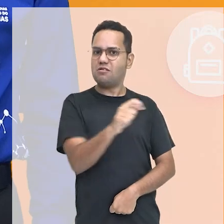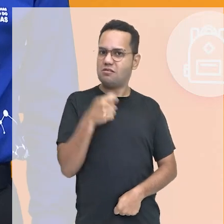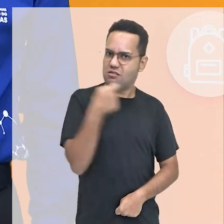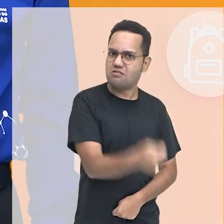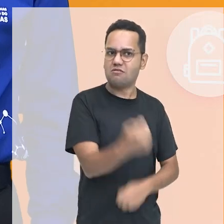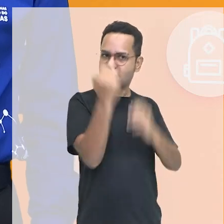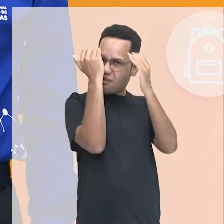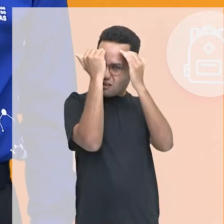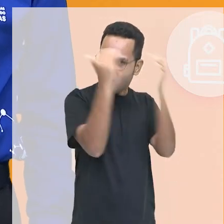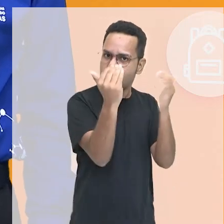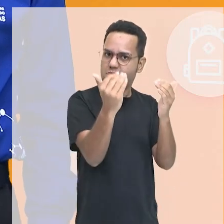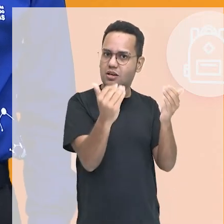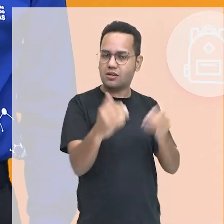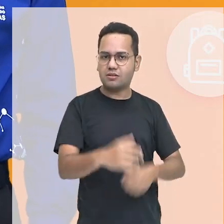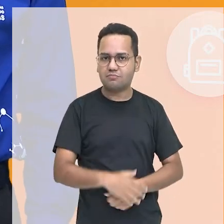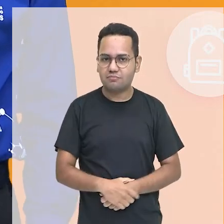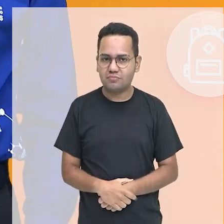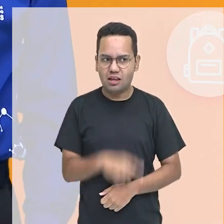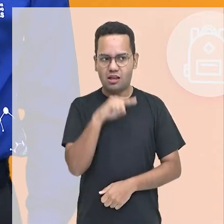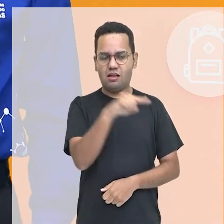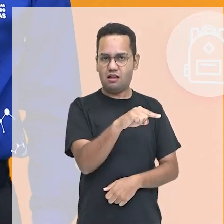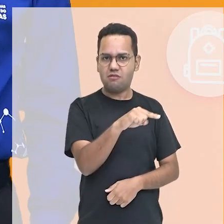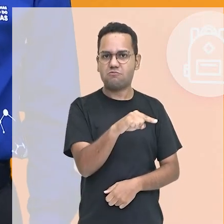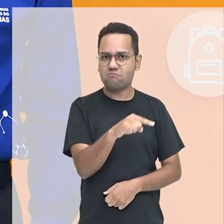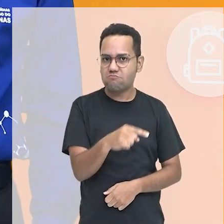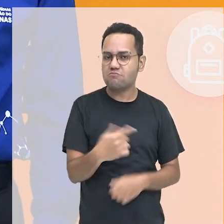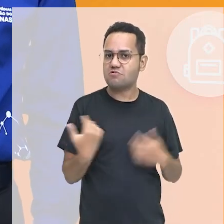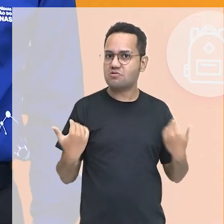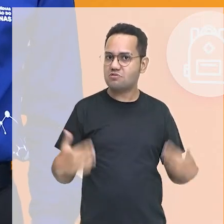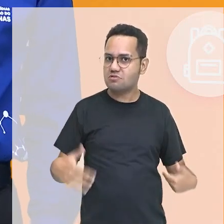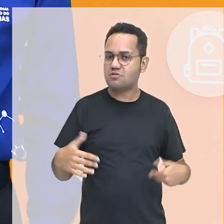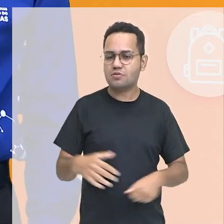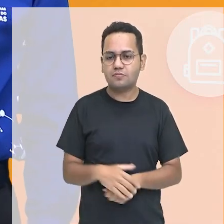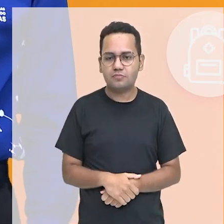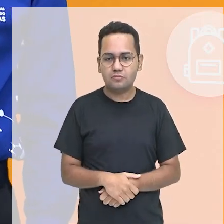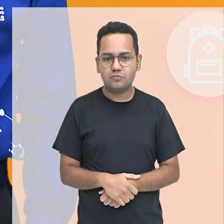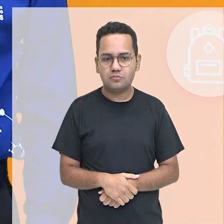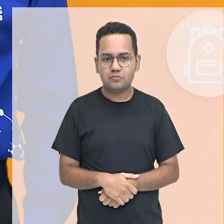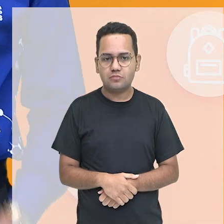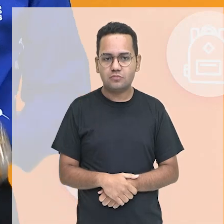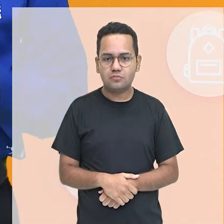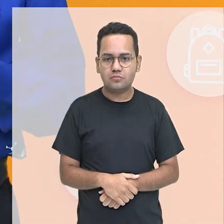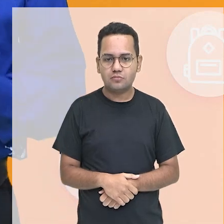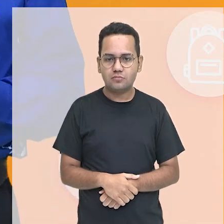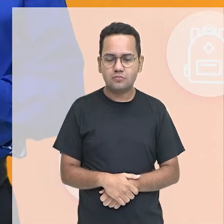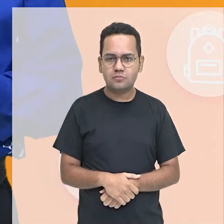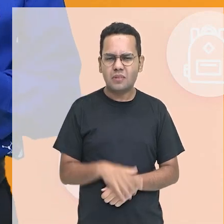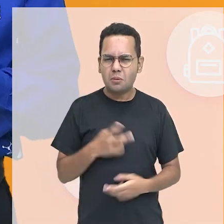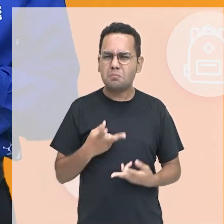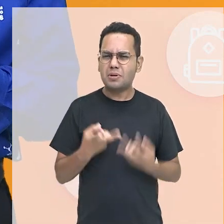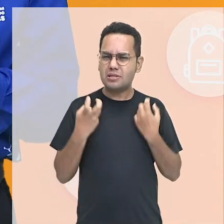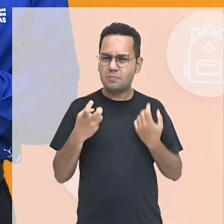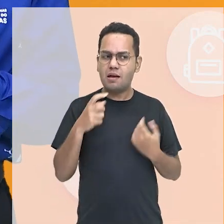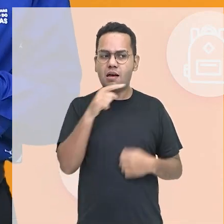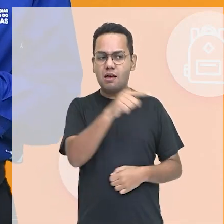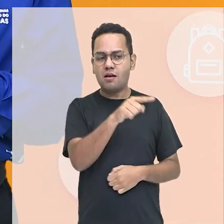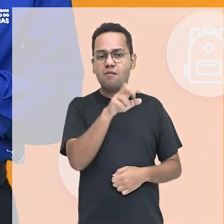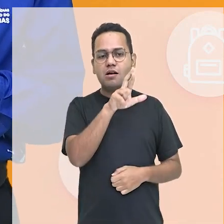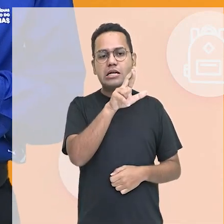aceito socialmente. Então vejam que também é um ritual que vai determinar